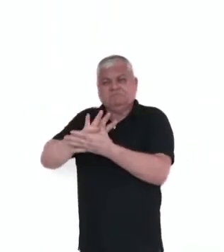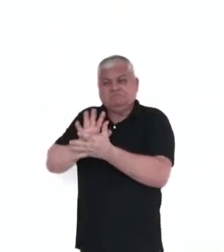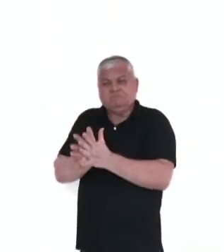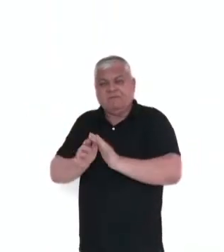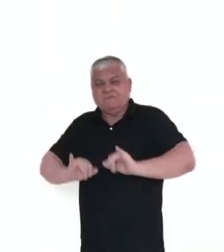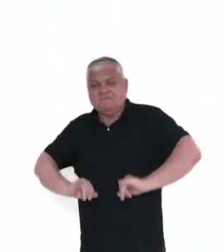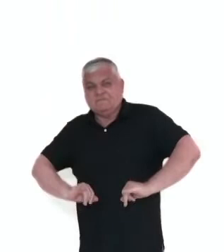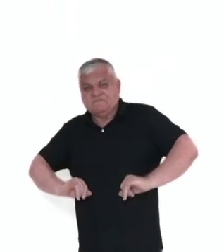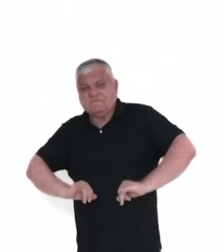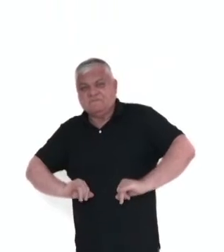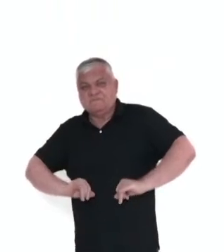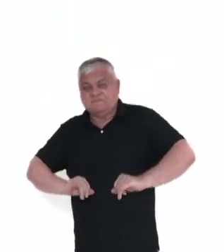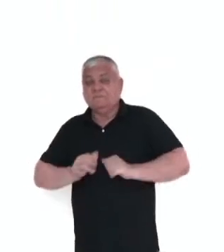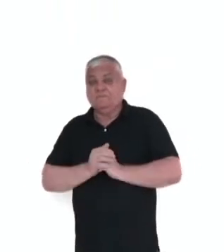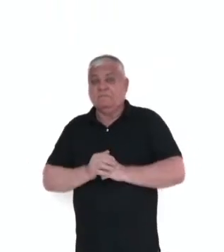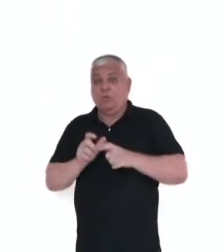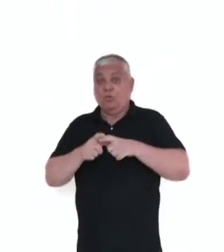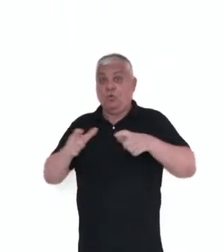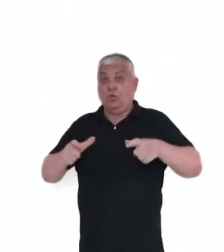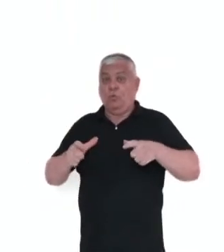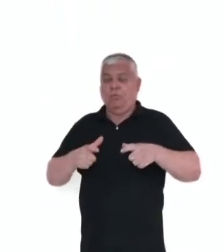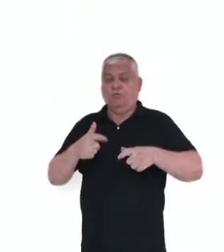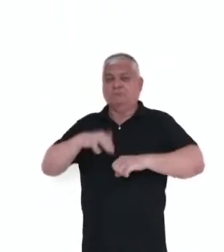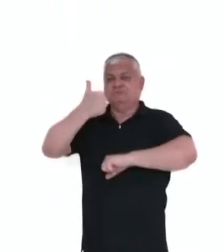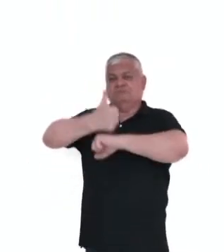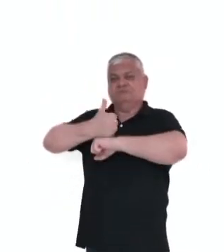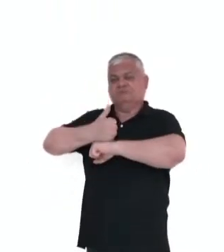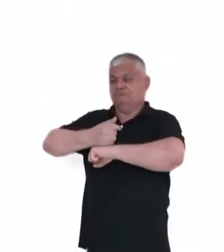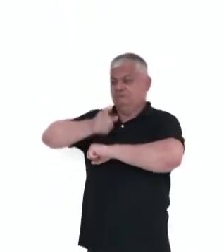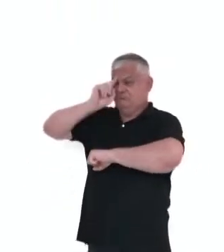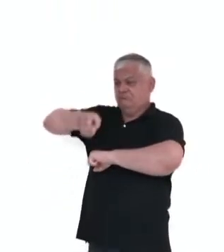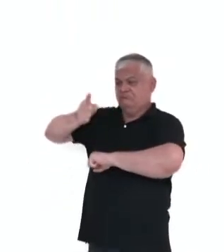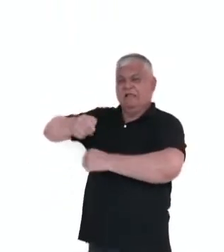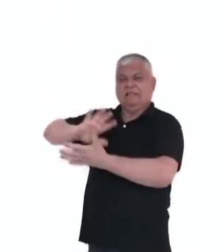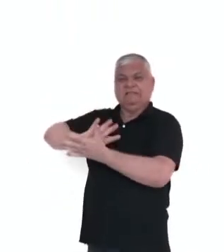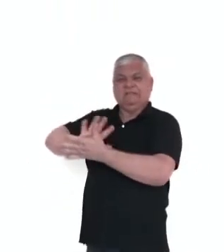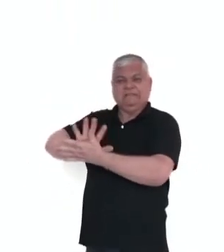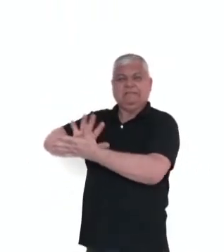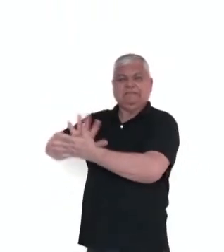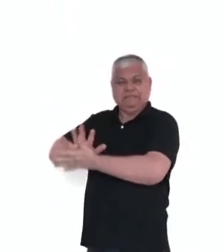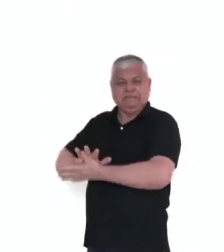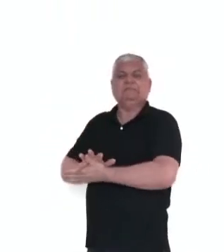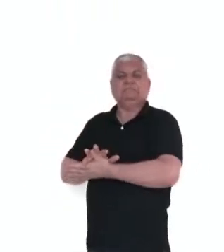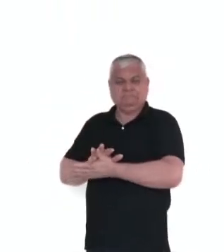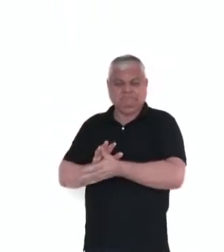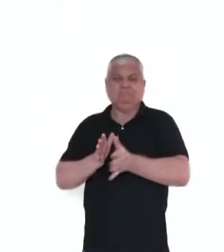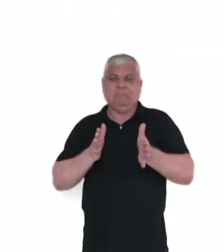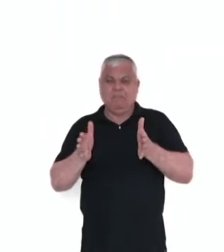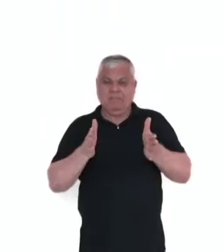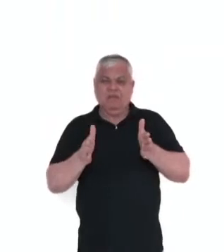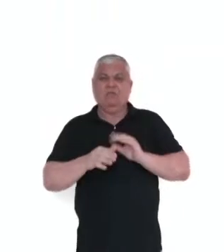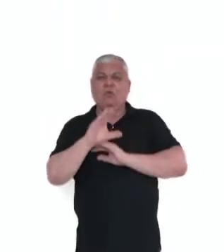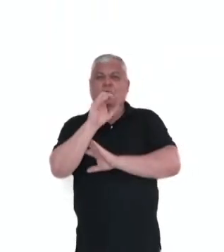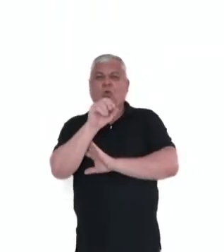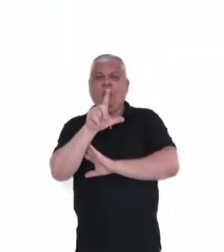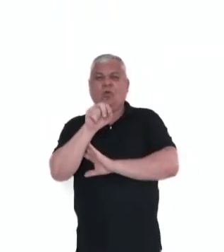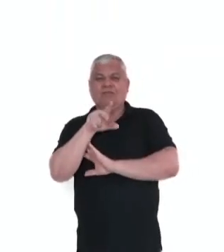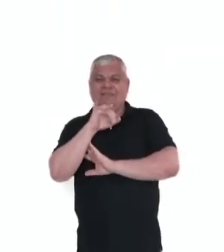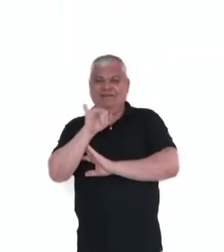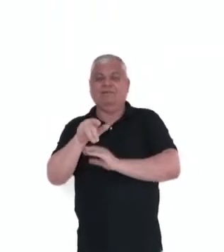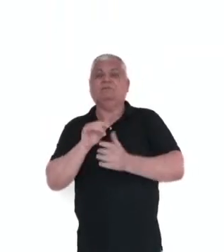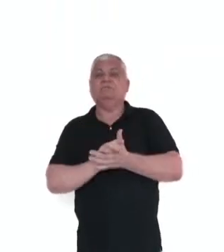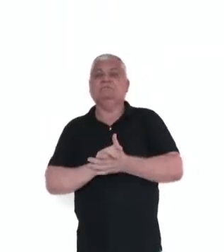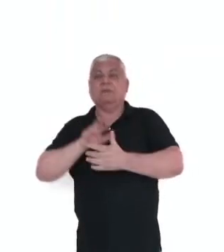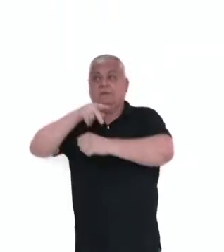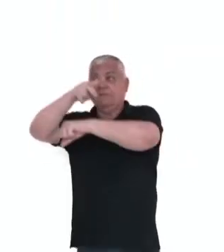grupos majoritários, então a maioria reprimindo a minoria, assim como aconteceu no período colonial. Além disso, muitos